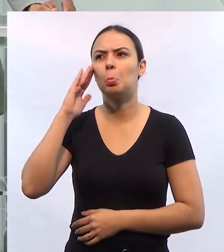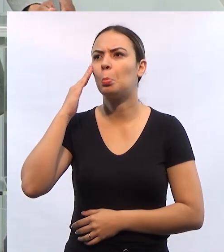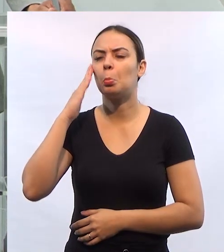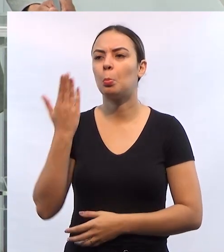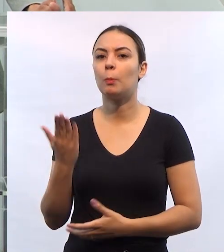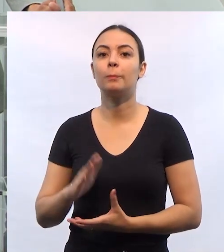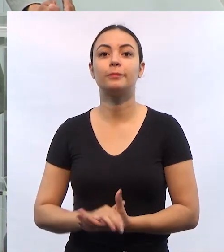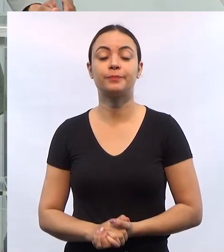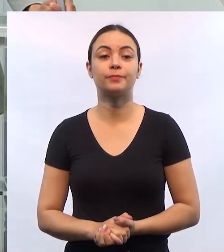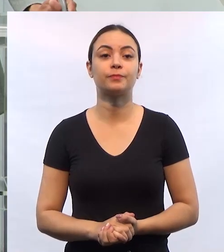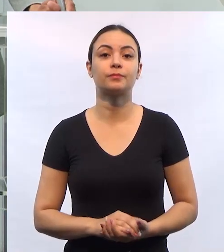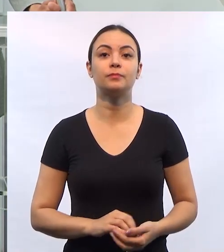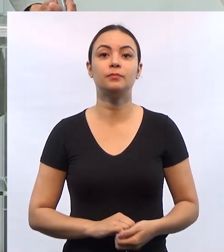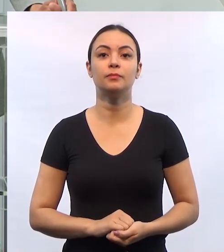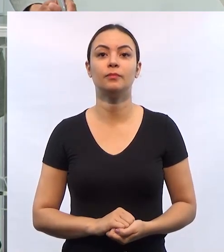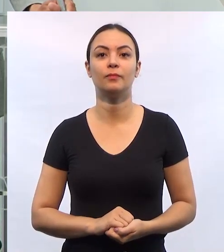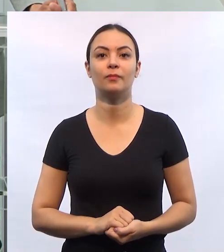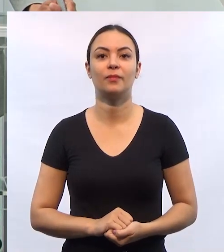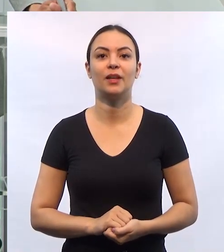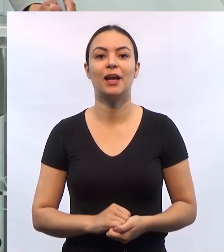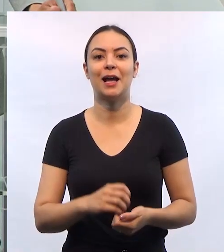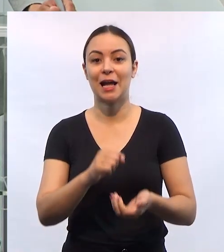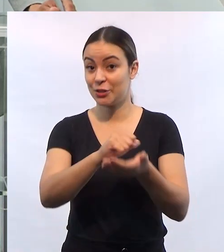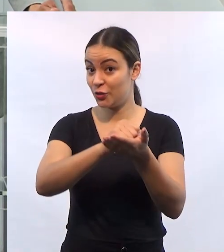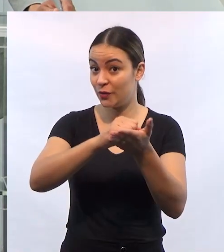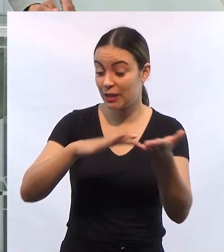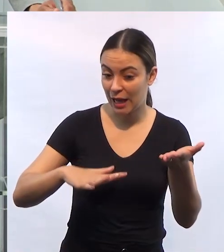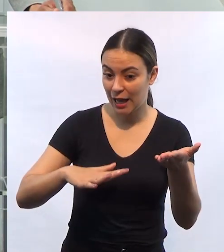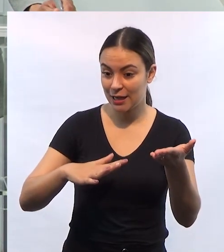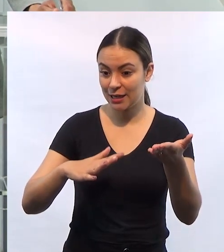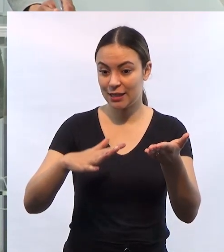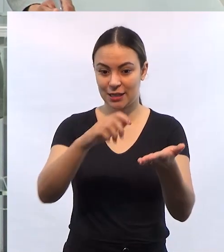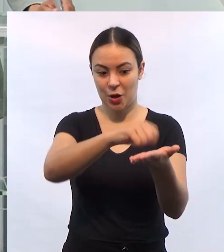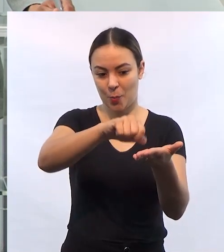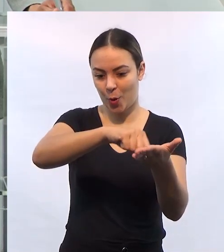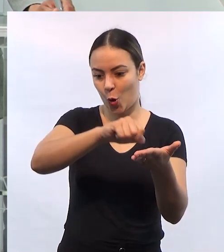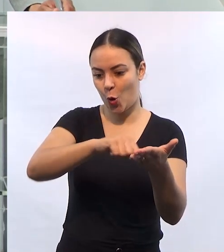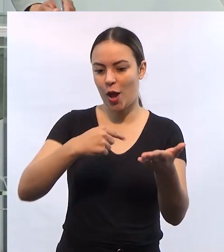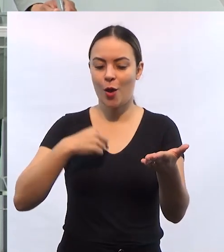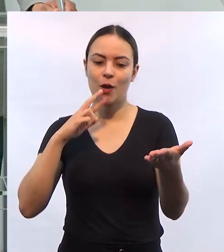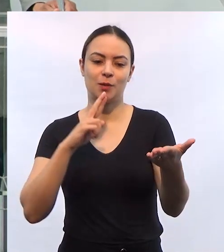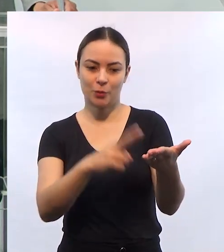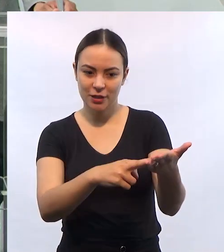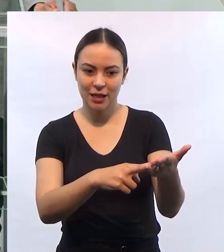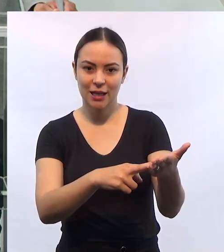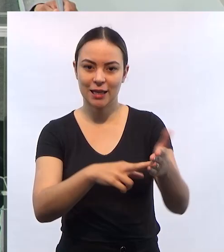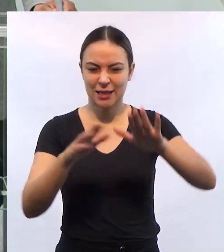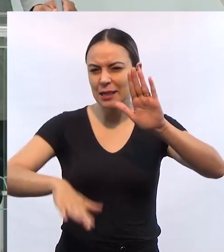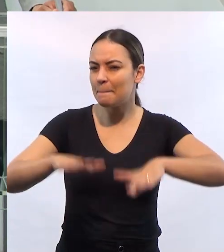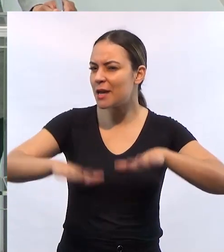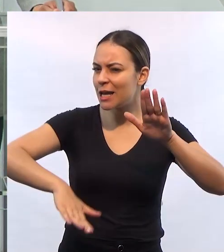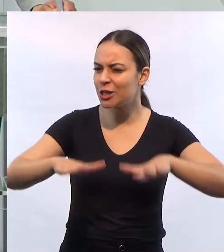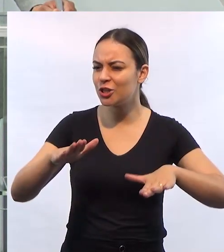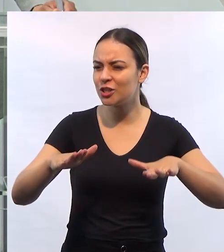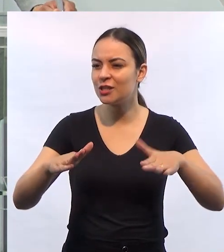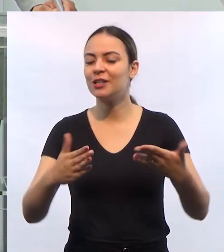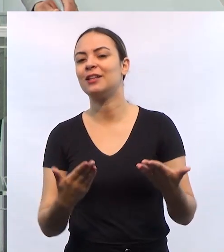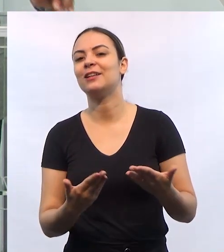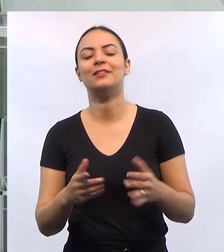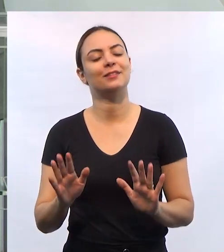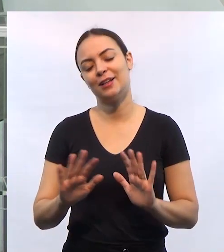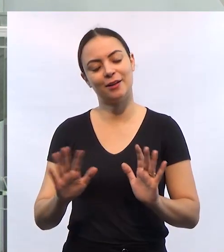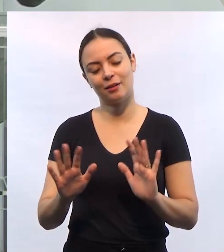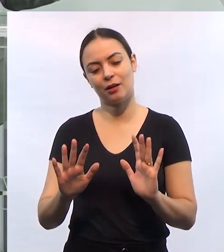atividade vai depender do caso? Não, a minha atividade não tem nada a ver com contingencial. Está lá a pergunta, você vai responder essa